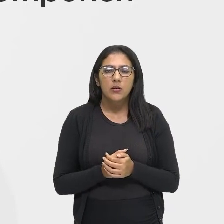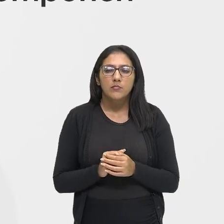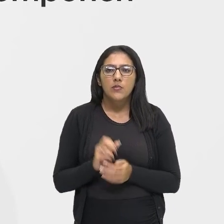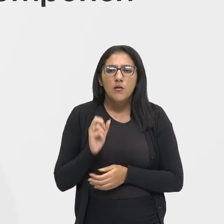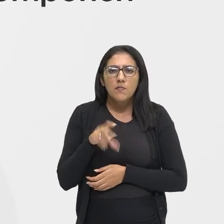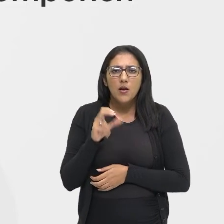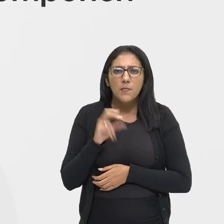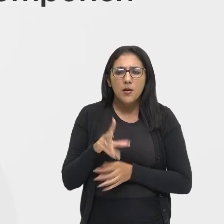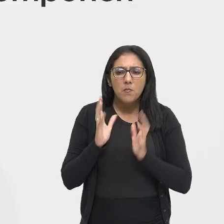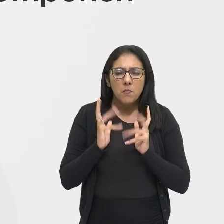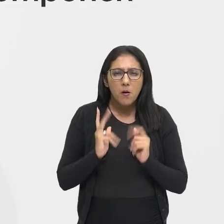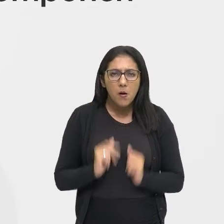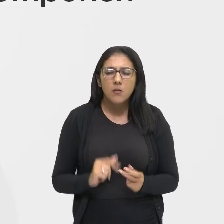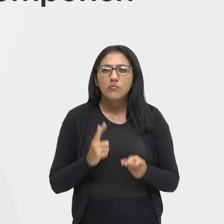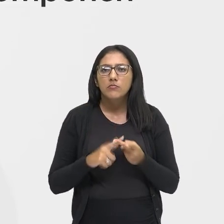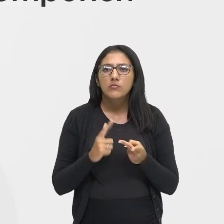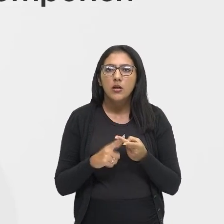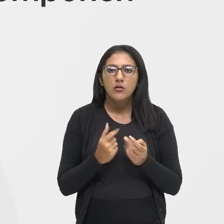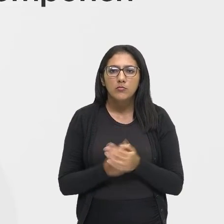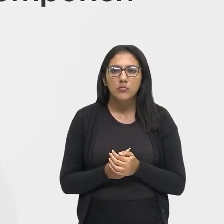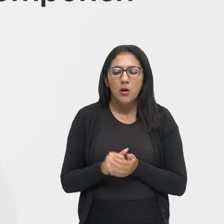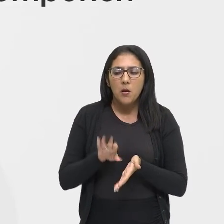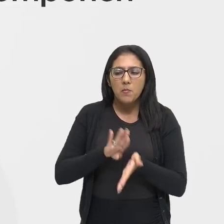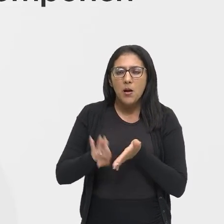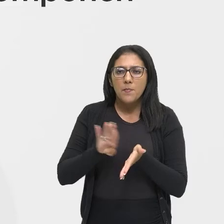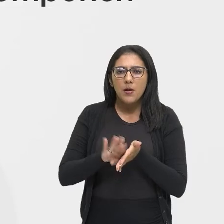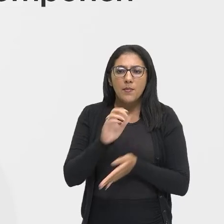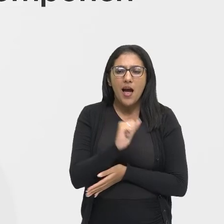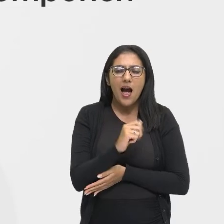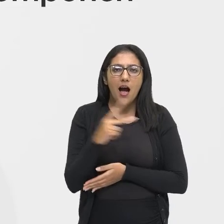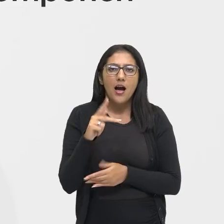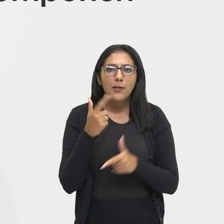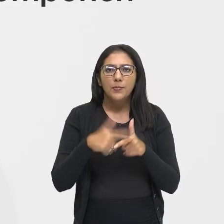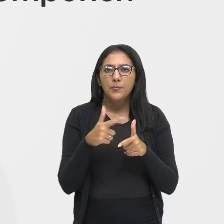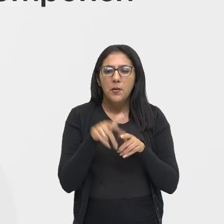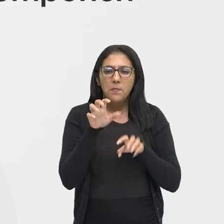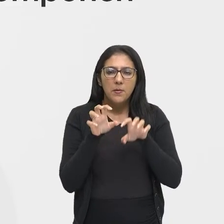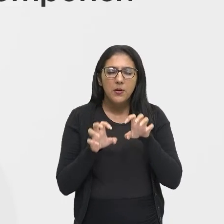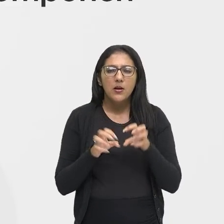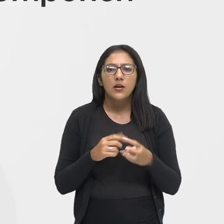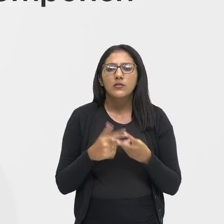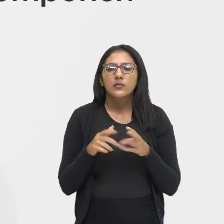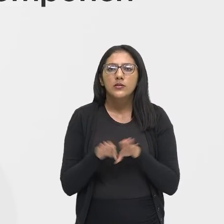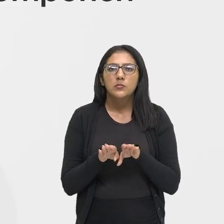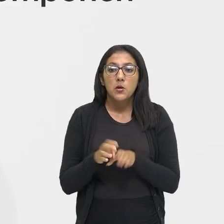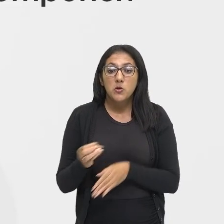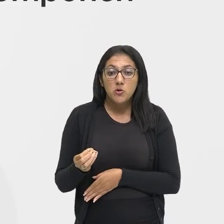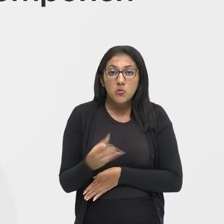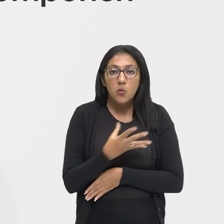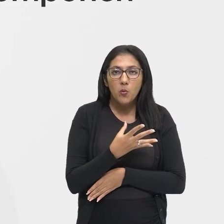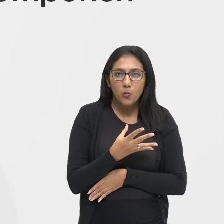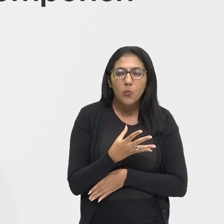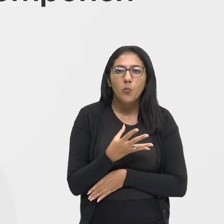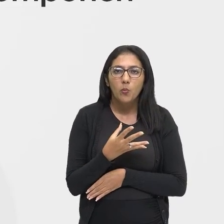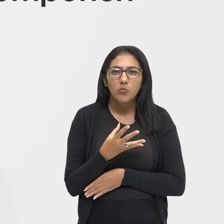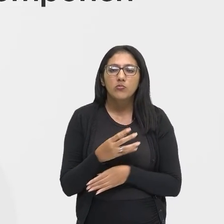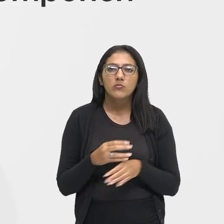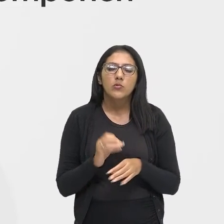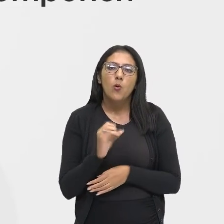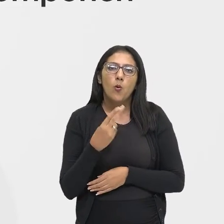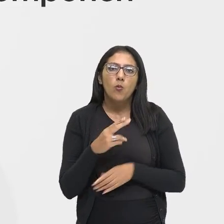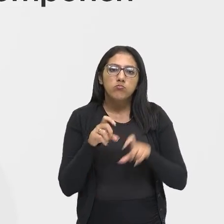componentes danificados. Então, minha gente, olha só o que acontece. A manutenção corretiva, o problema